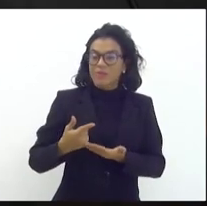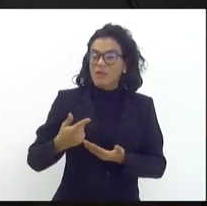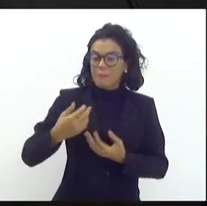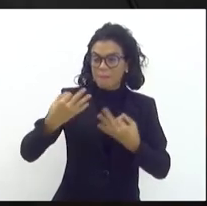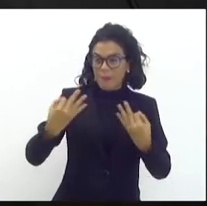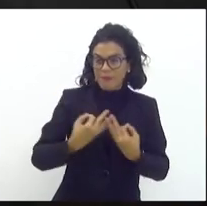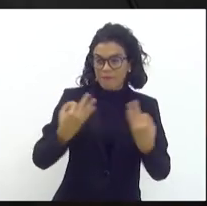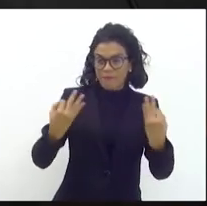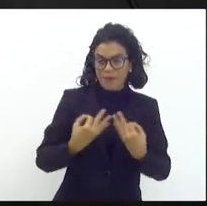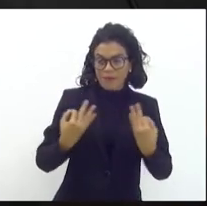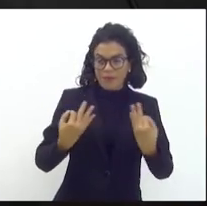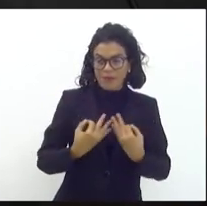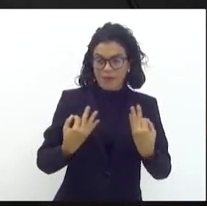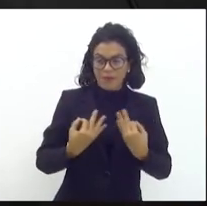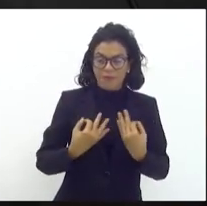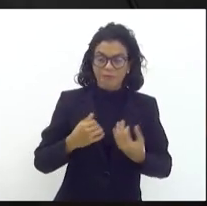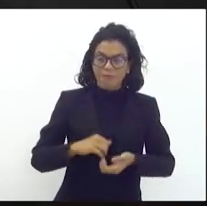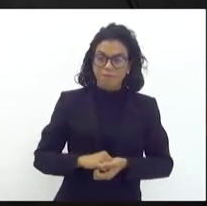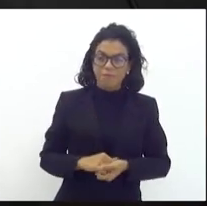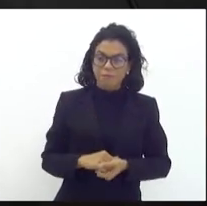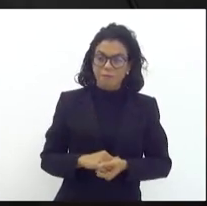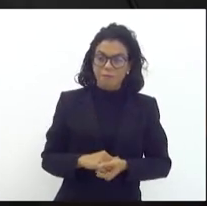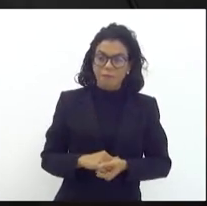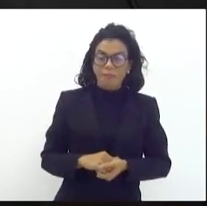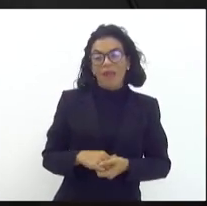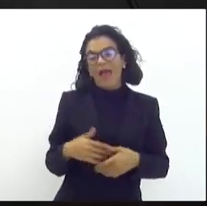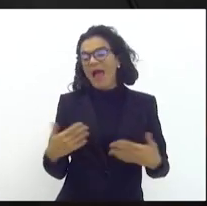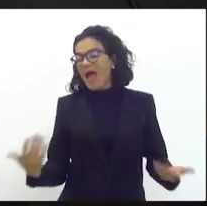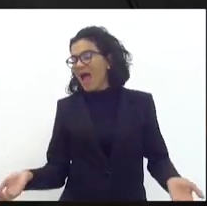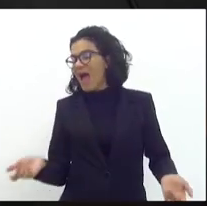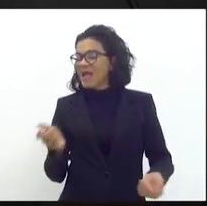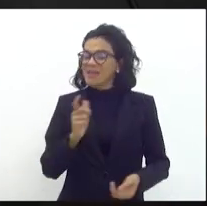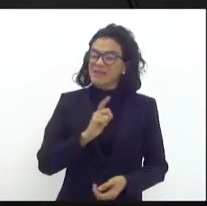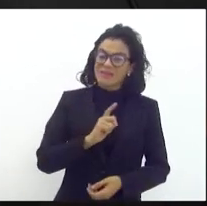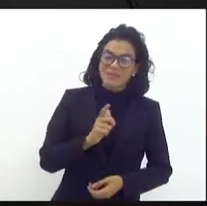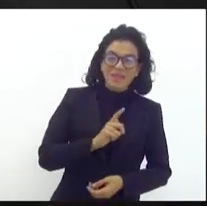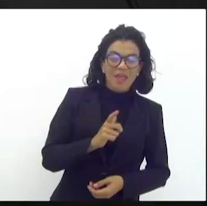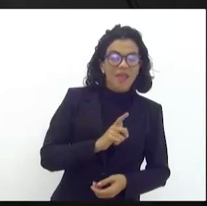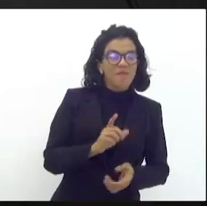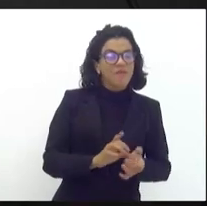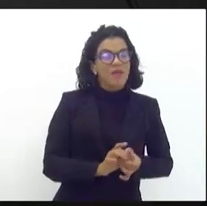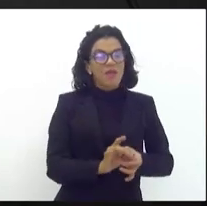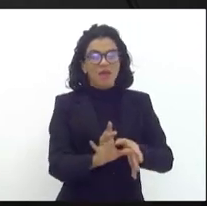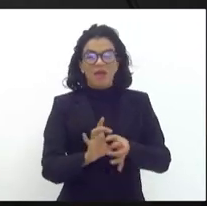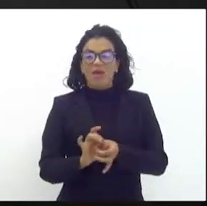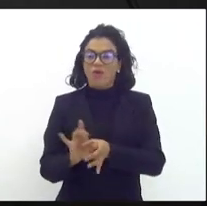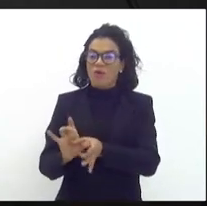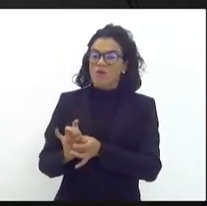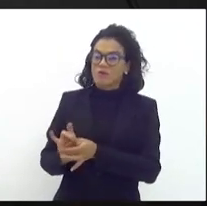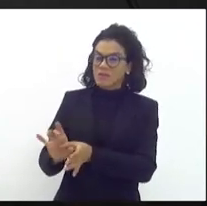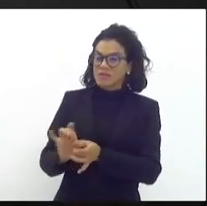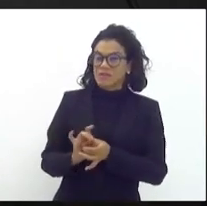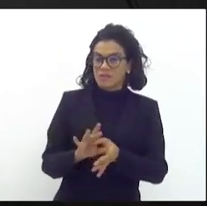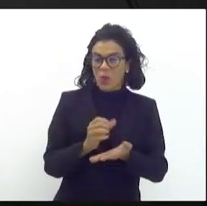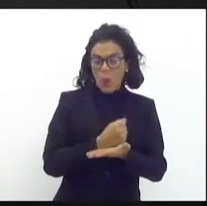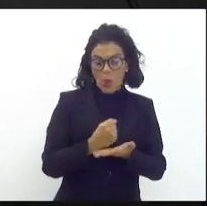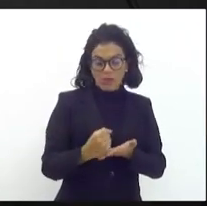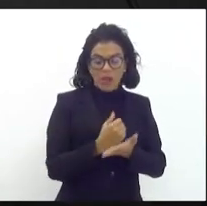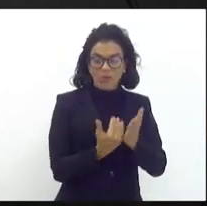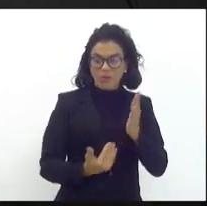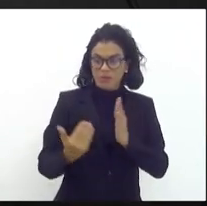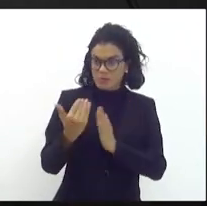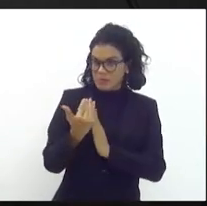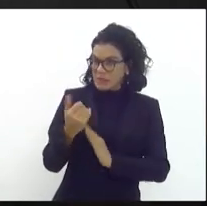não existe então assim ah houve concessões excessivas pode ser mas nós temos um regime